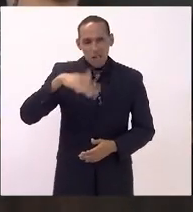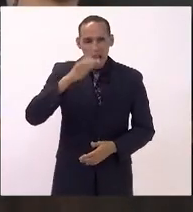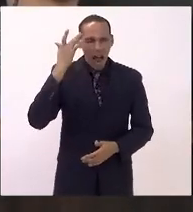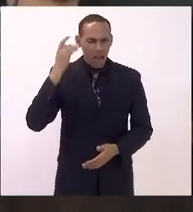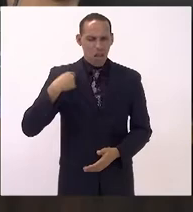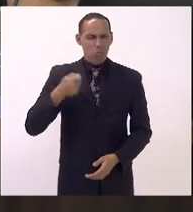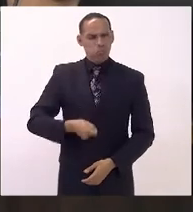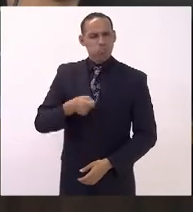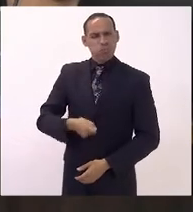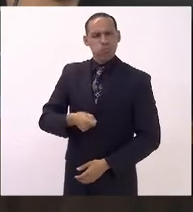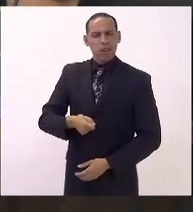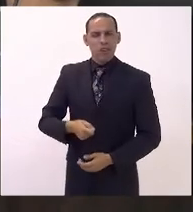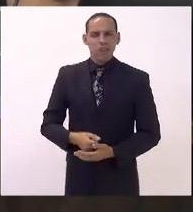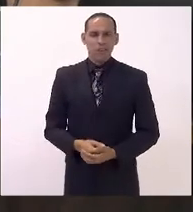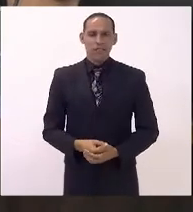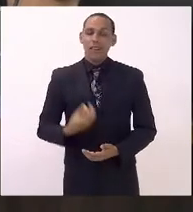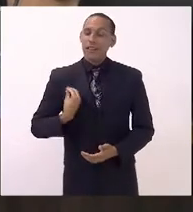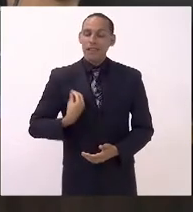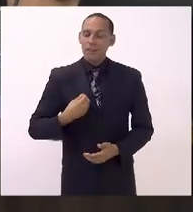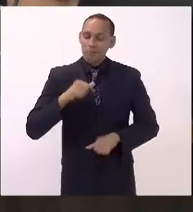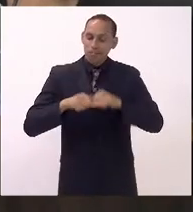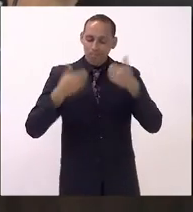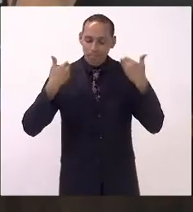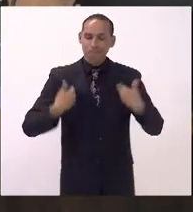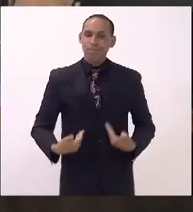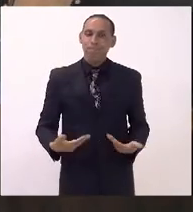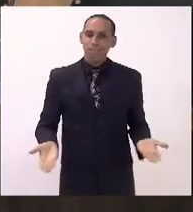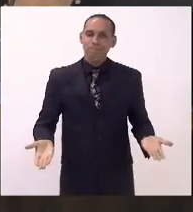duro. A vida me fez assim.